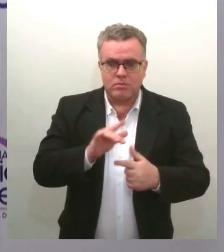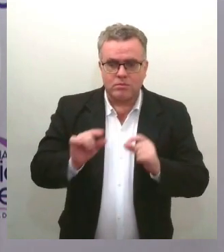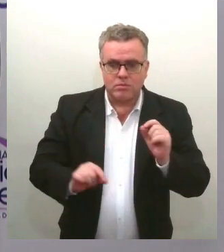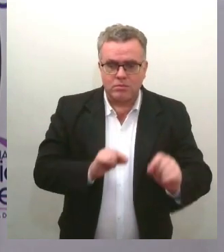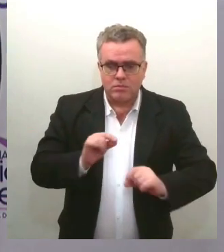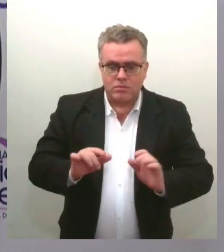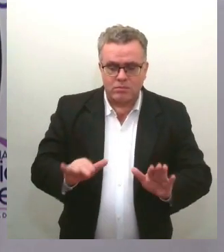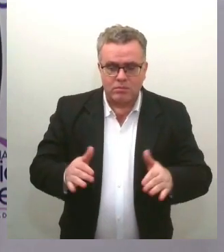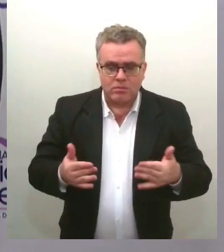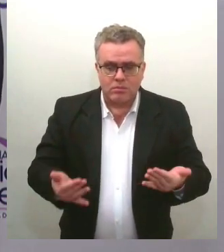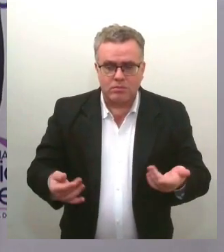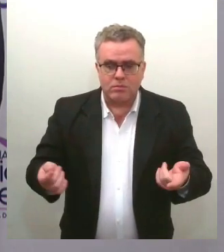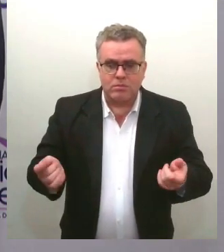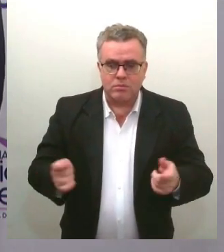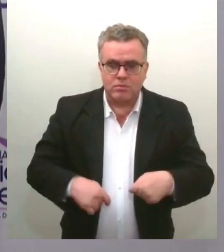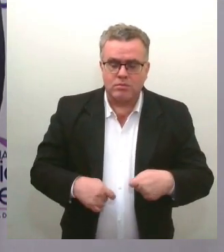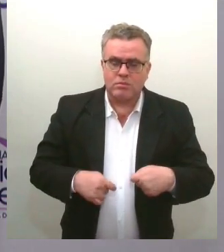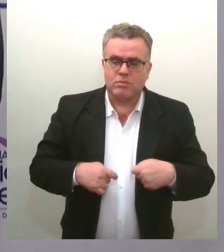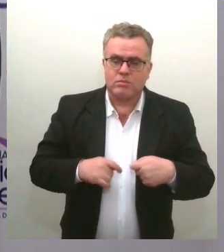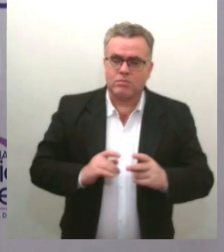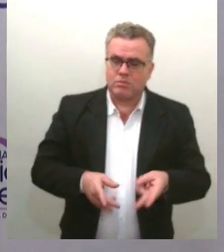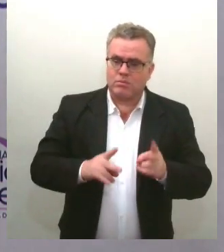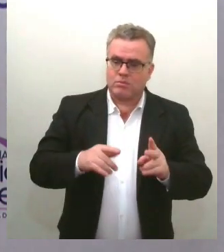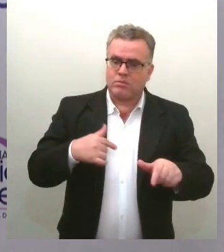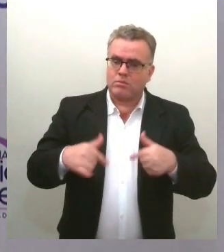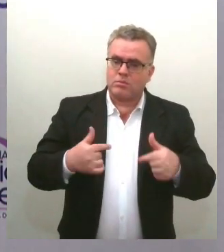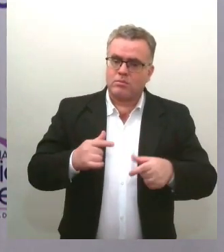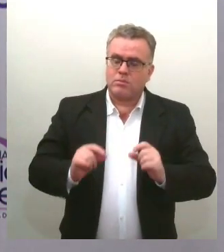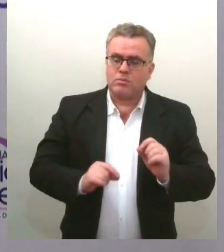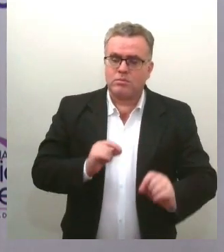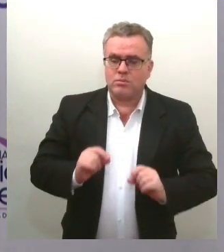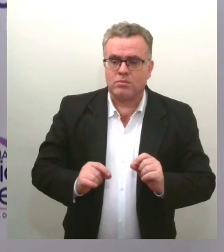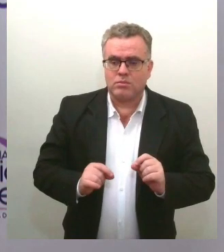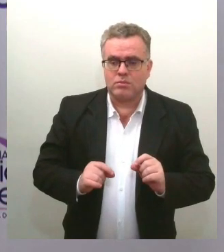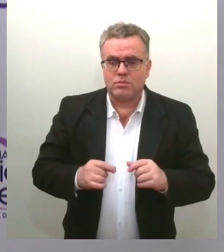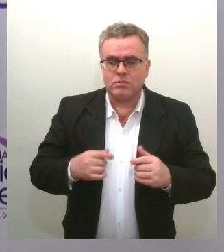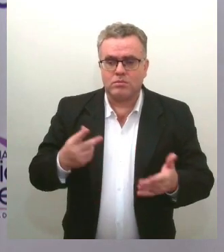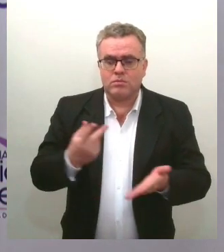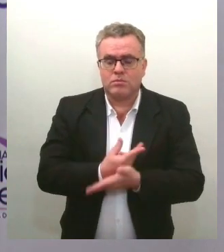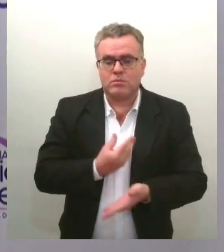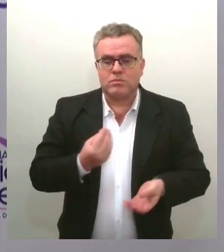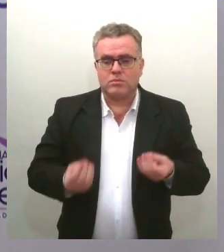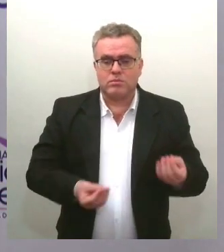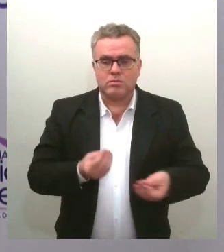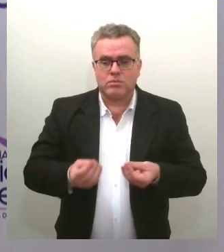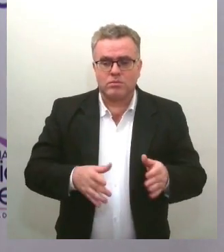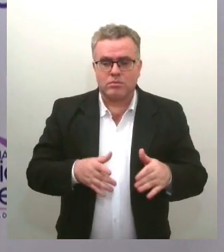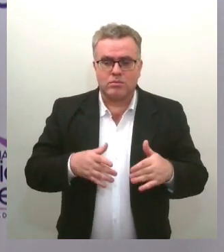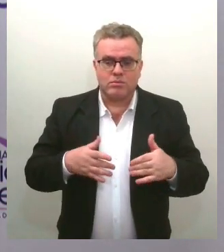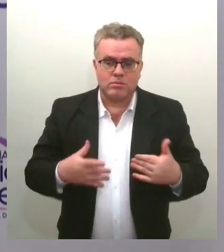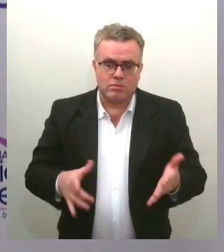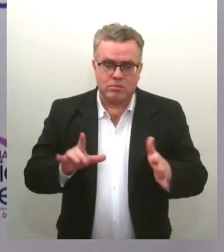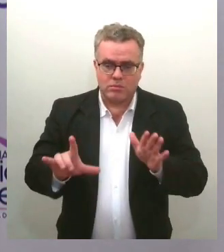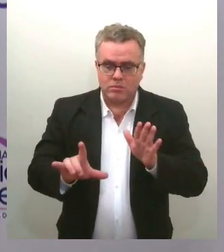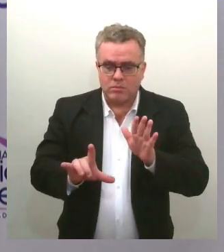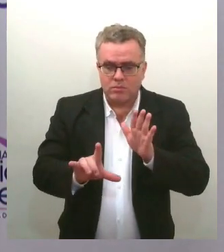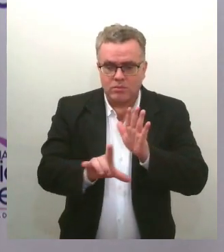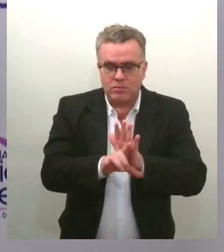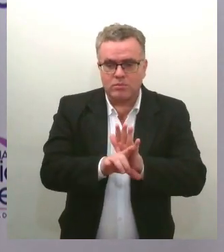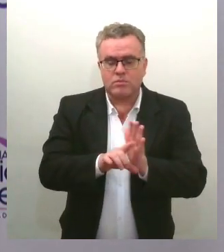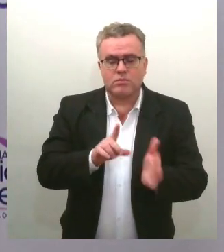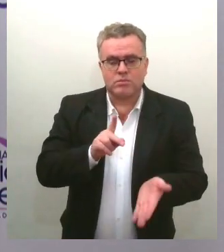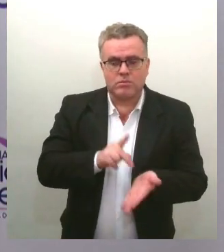nós podemos estar realizando para amparar, as leis de amparo ao autista. Então tivemos aqui